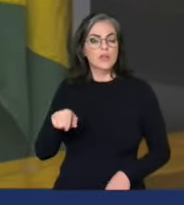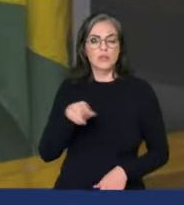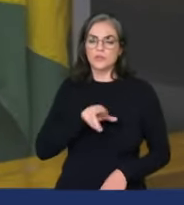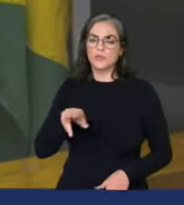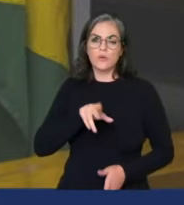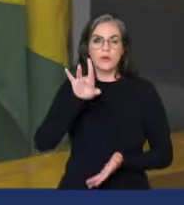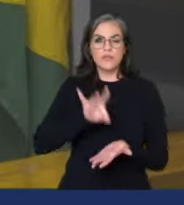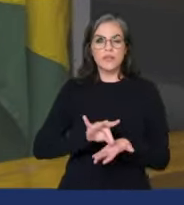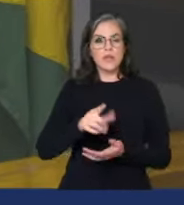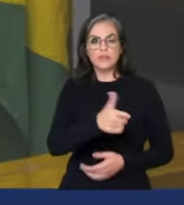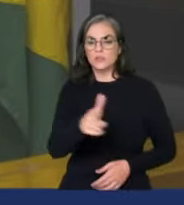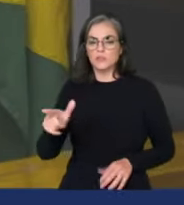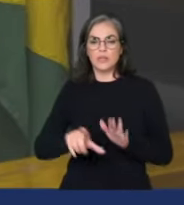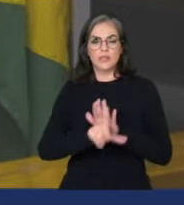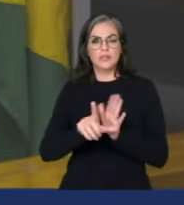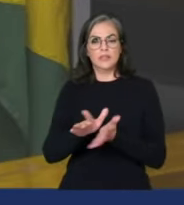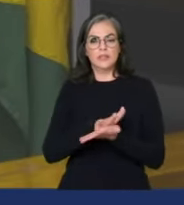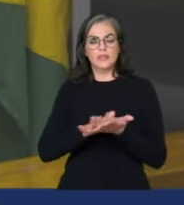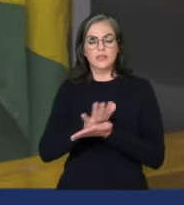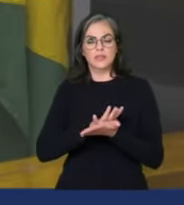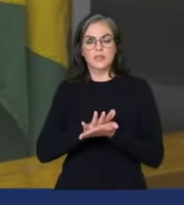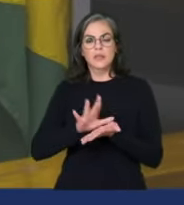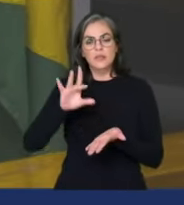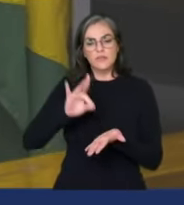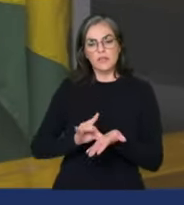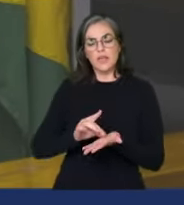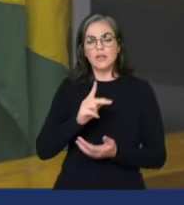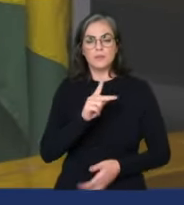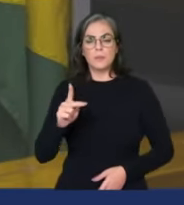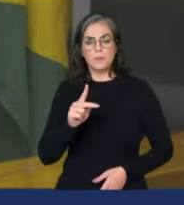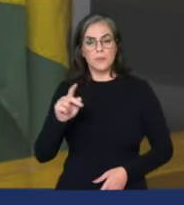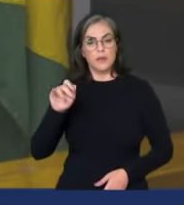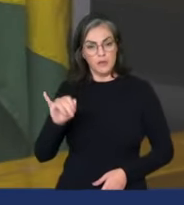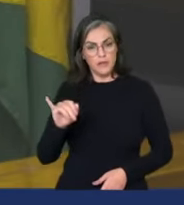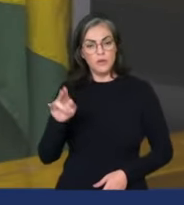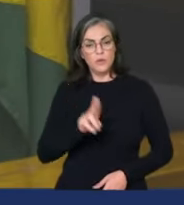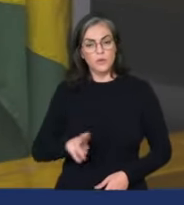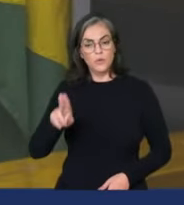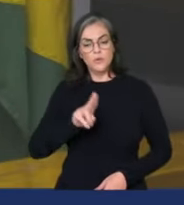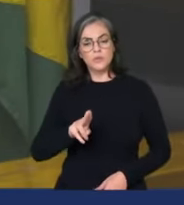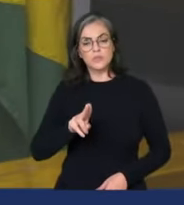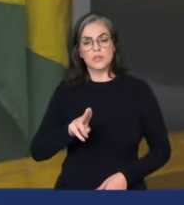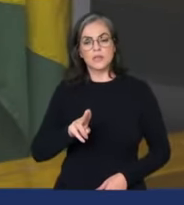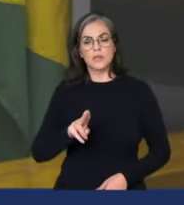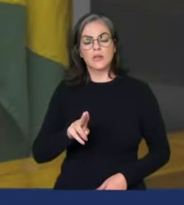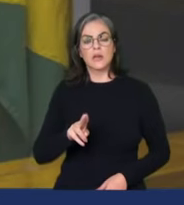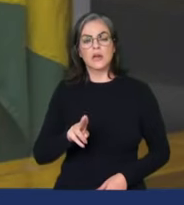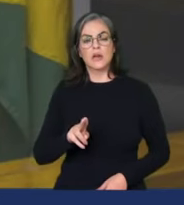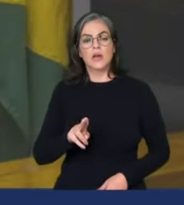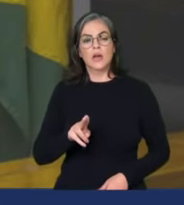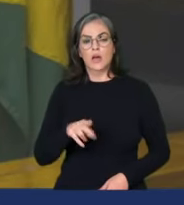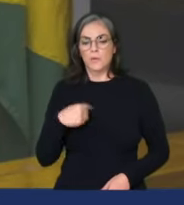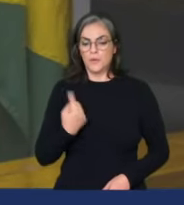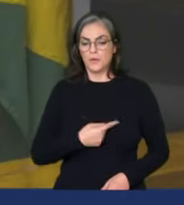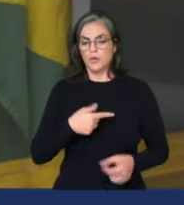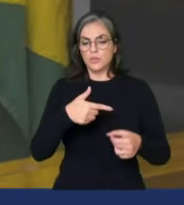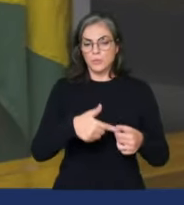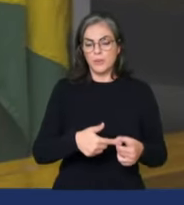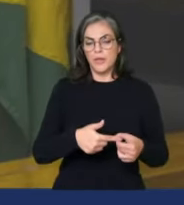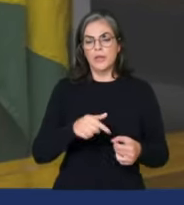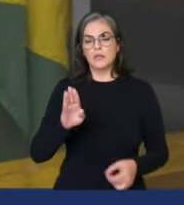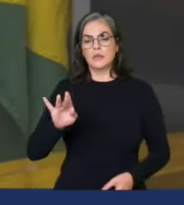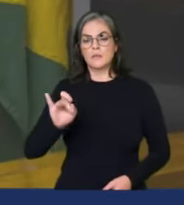lei alguma. Praticam o preço de paridade de importação, atrelando os nossos combustíveis ao preço do barril do petróleo no